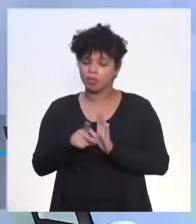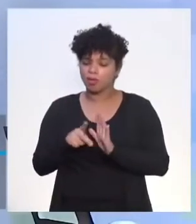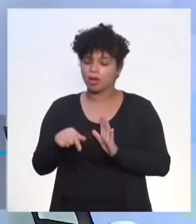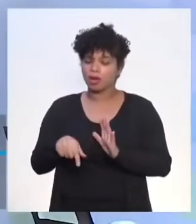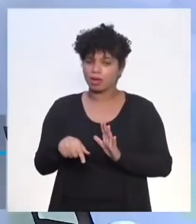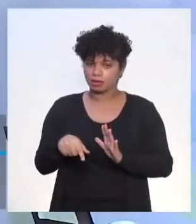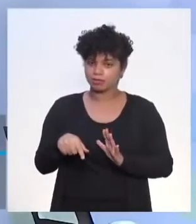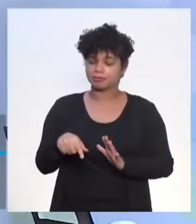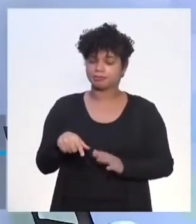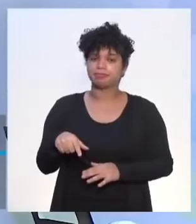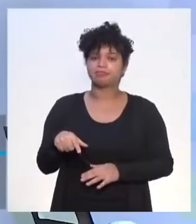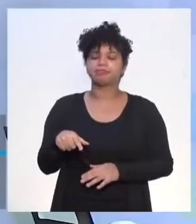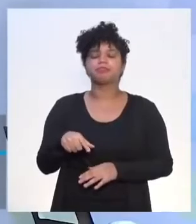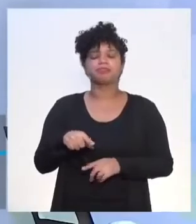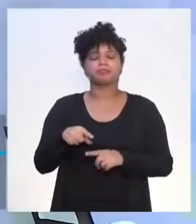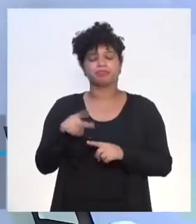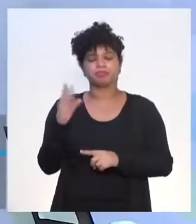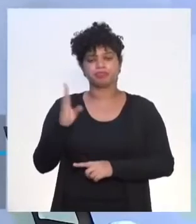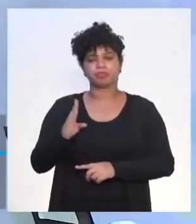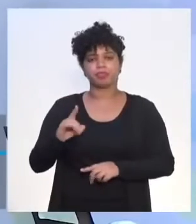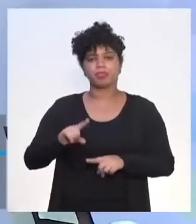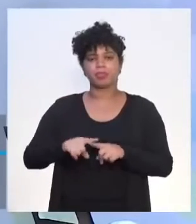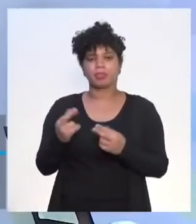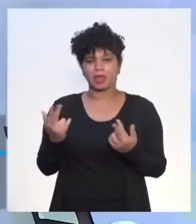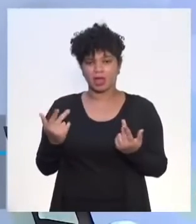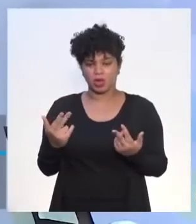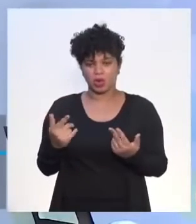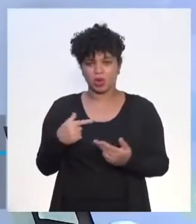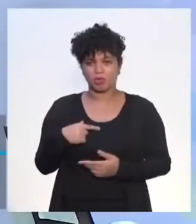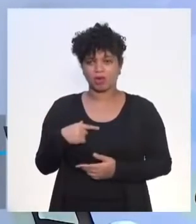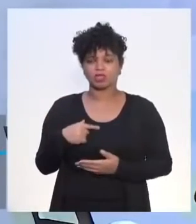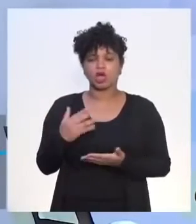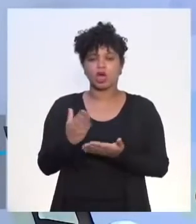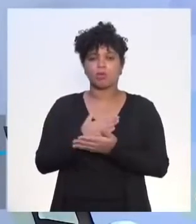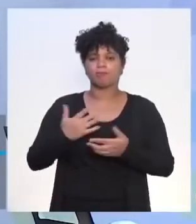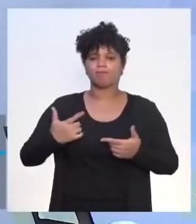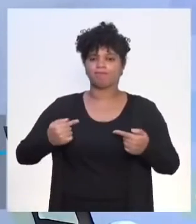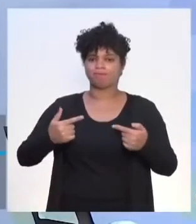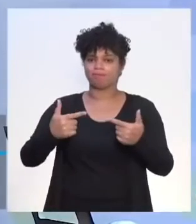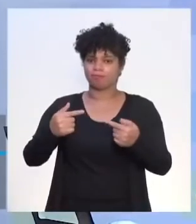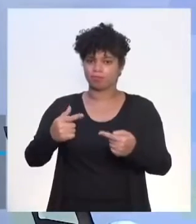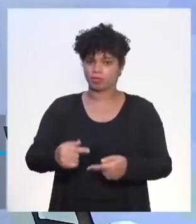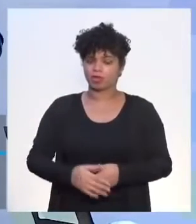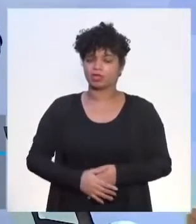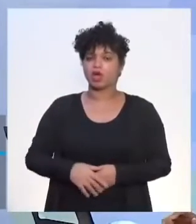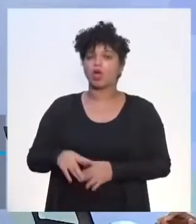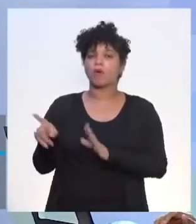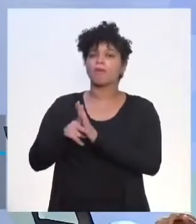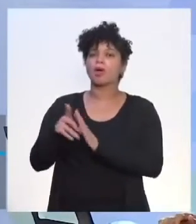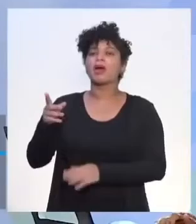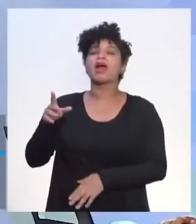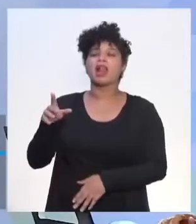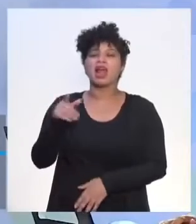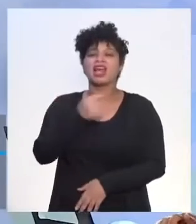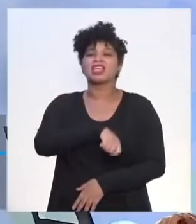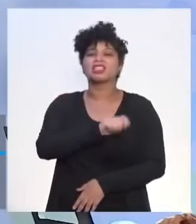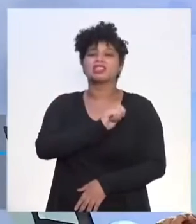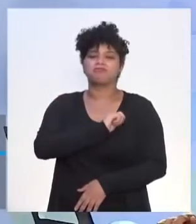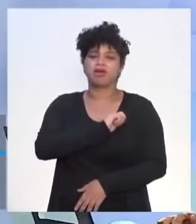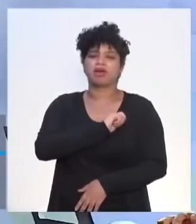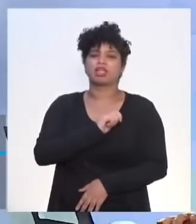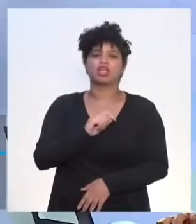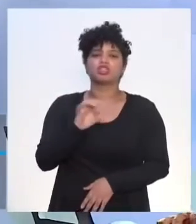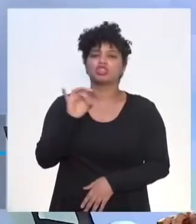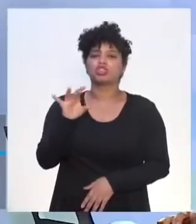Brasil, mas nada se assemelha às guerras de independência da América Espanhola. Então foi muito ali por